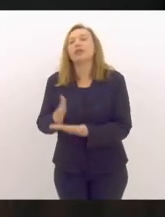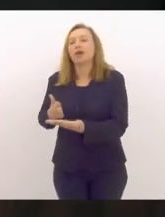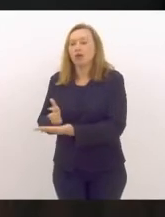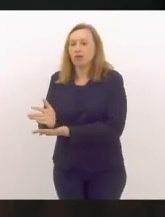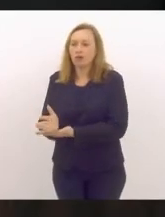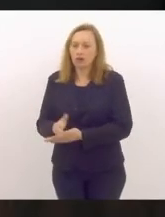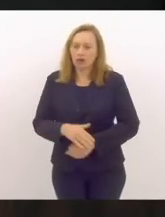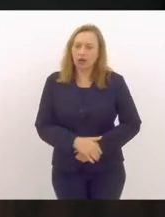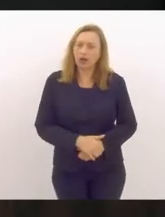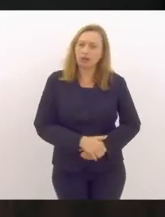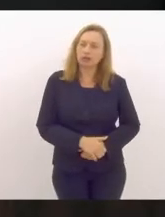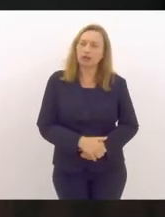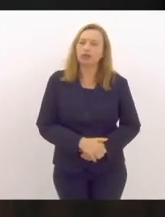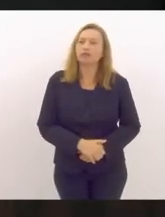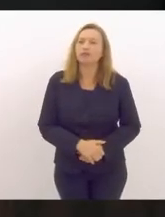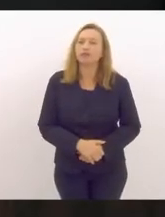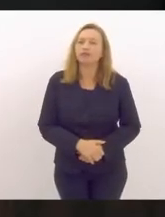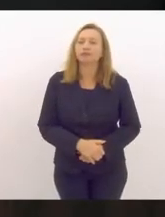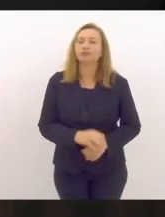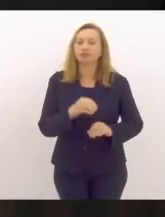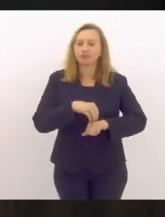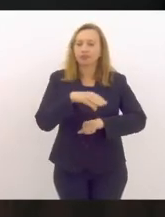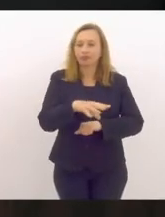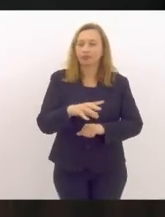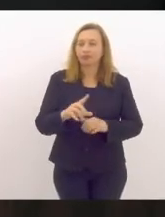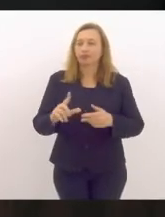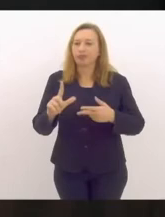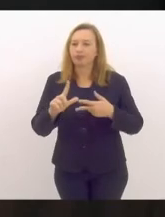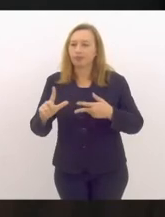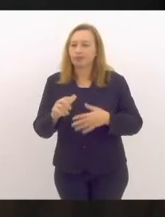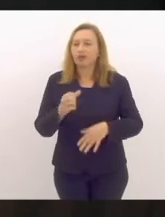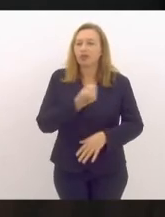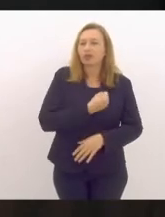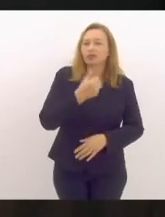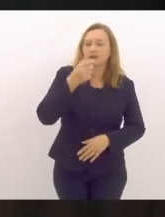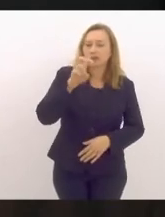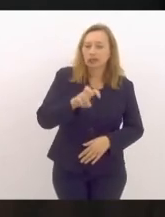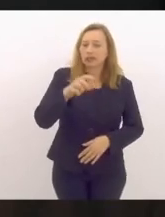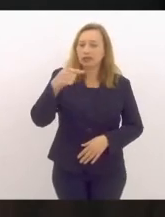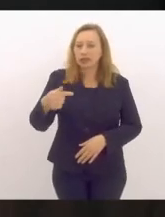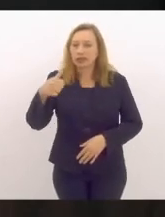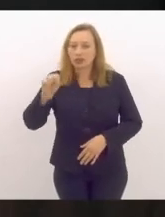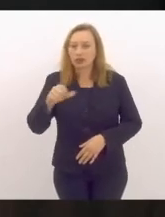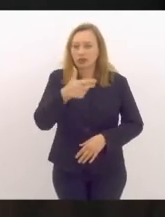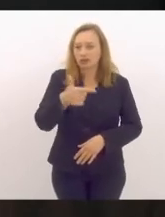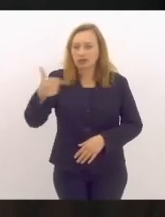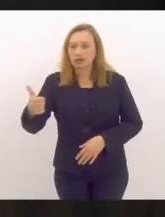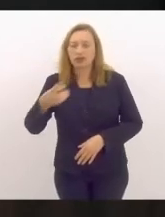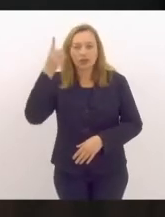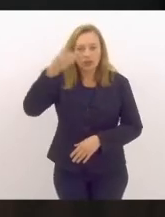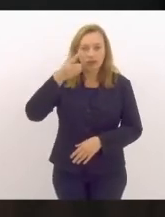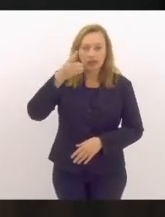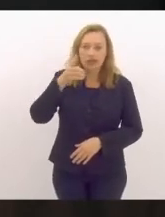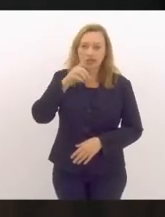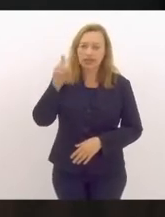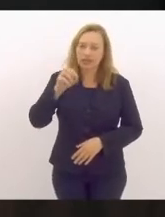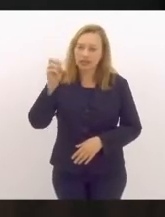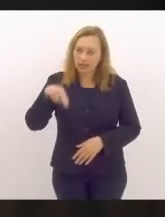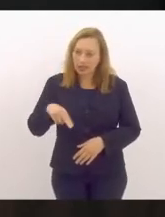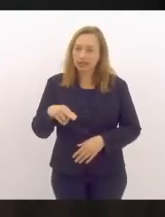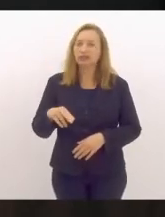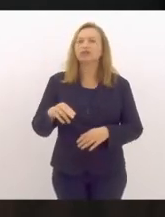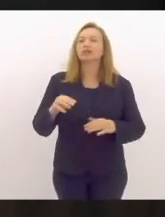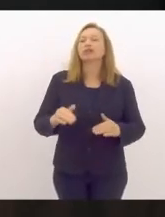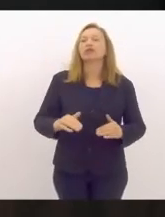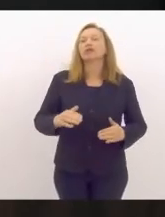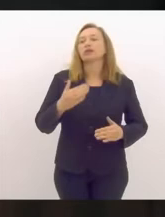aprovado, vai à promulgação. Indicação legislativa número 578, de 22, de autoria da deputada Zeidan, que solicita ao